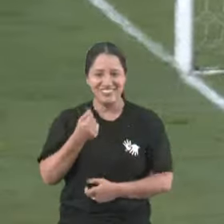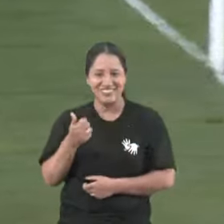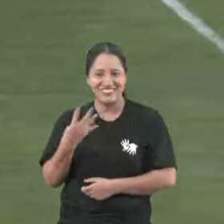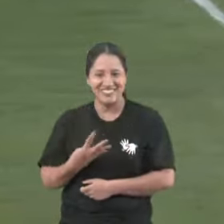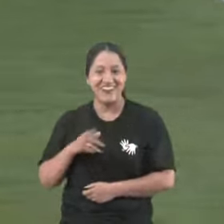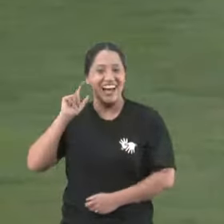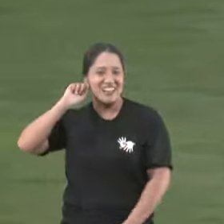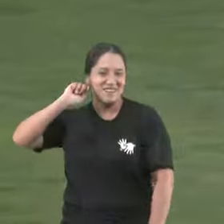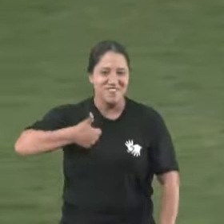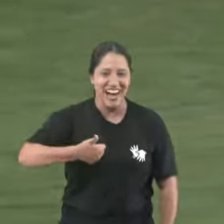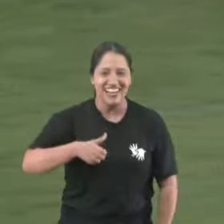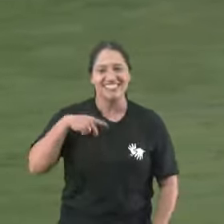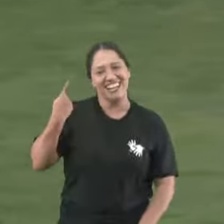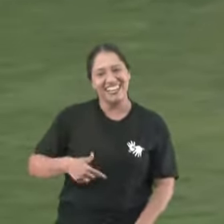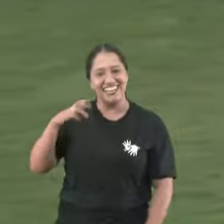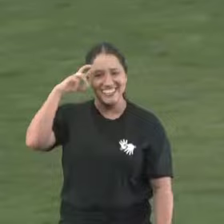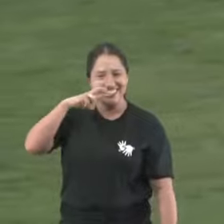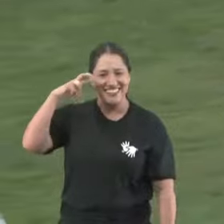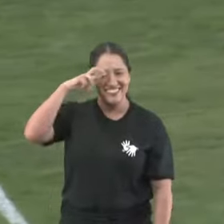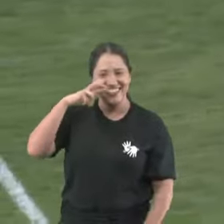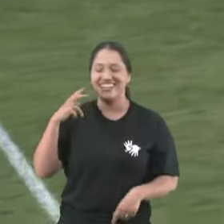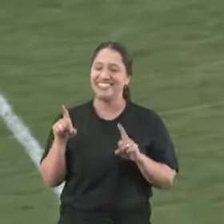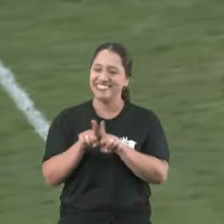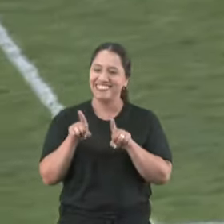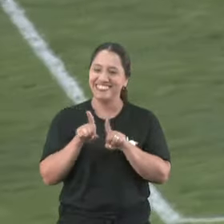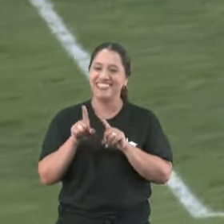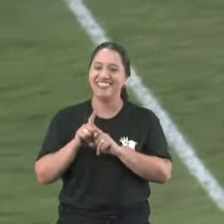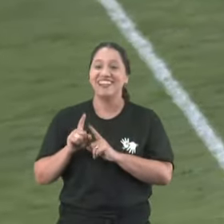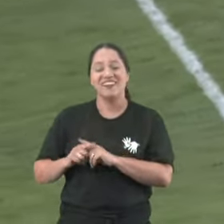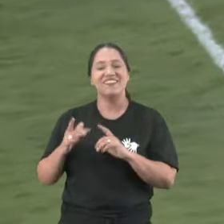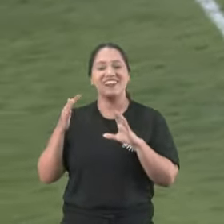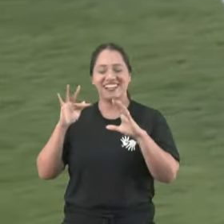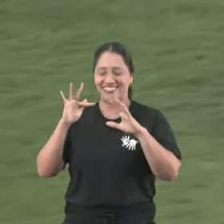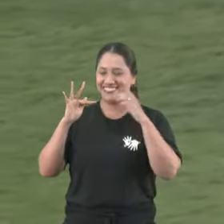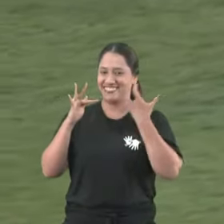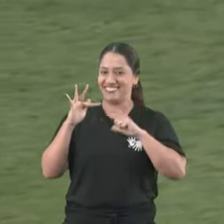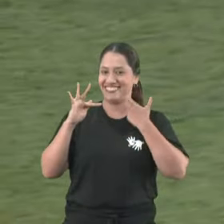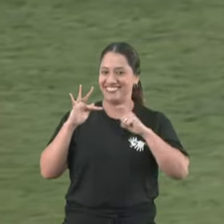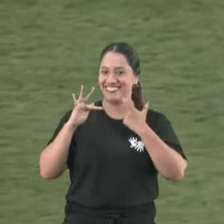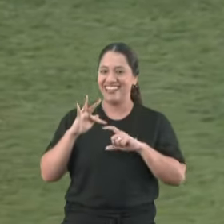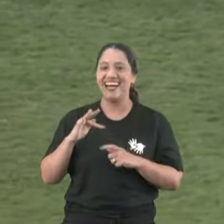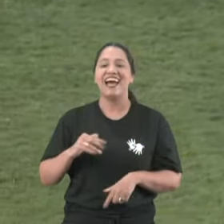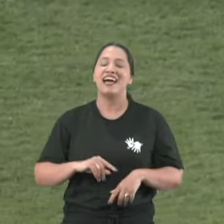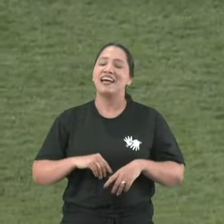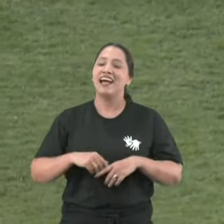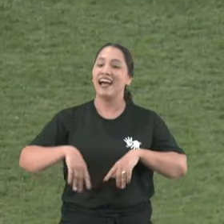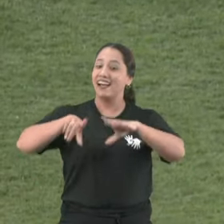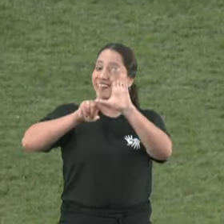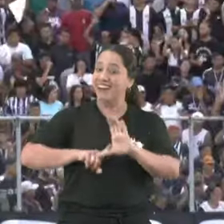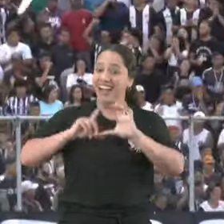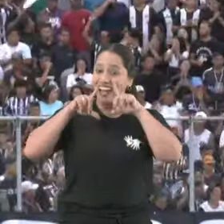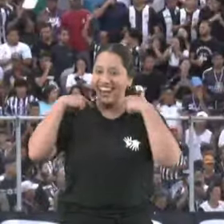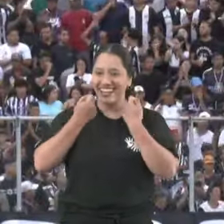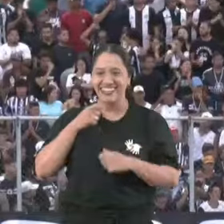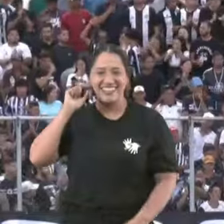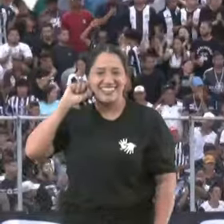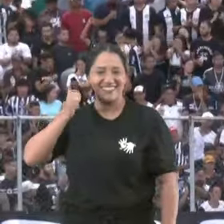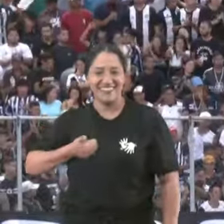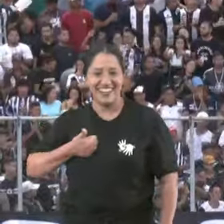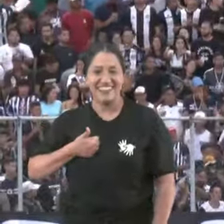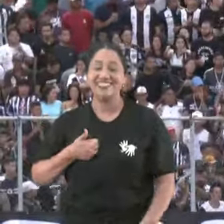massa. É aqui na tela da Band e também da FAF TV. Alagoano 2024 é massa.